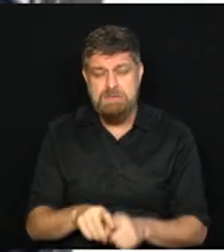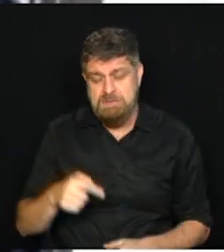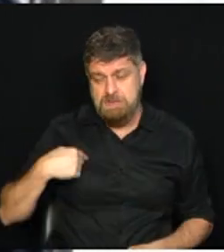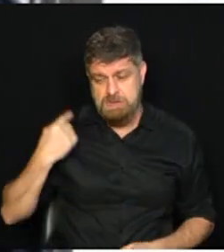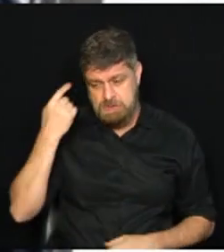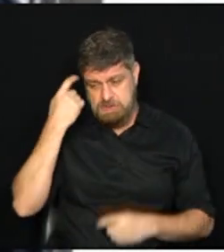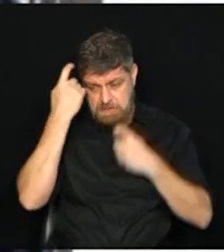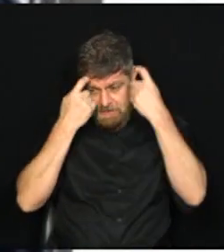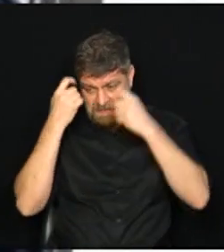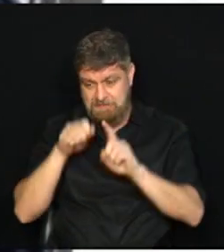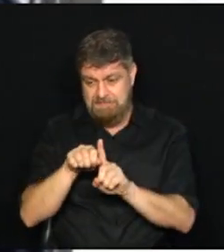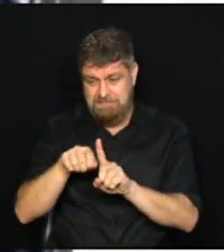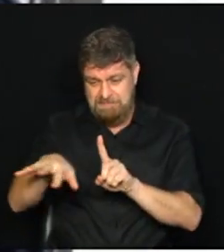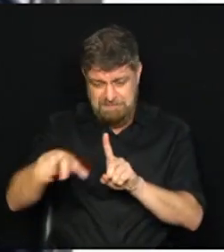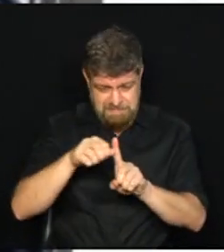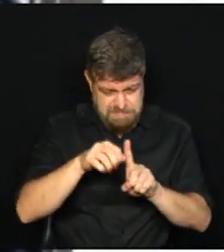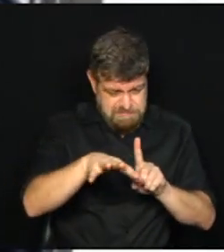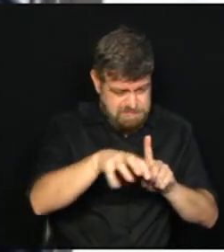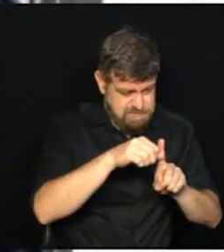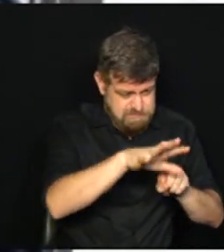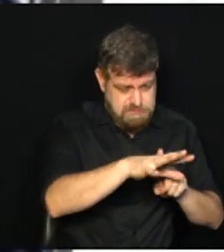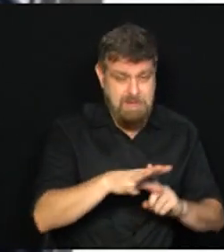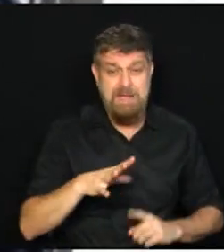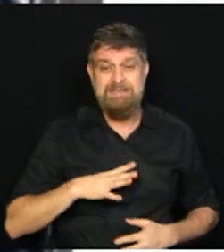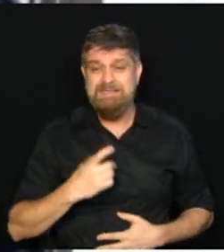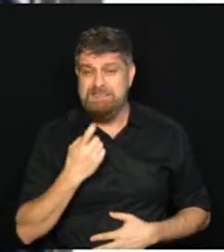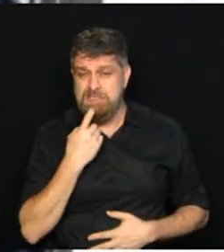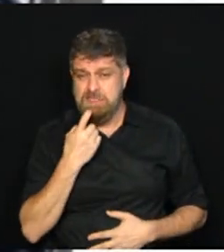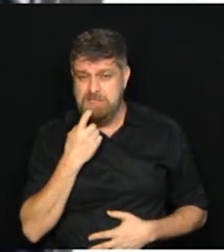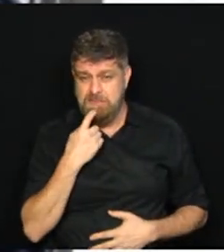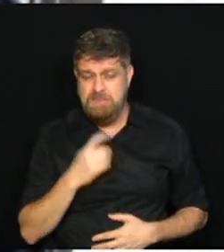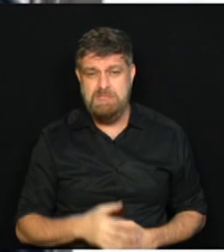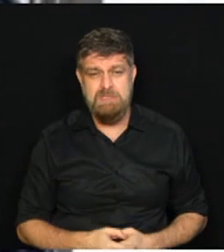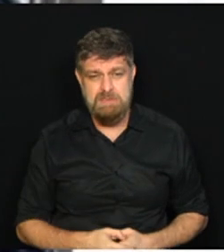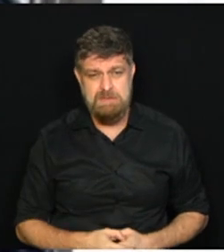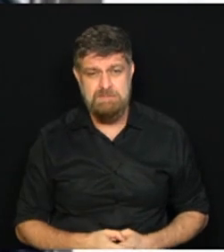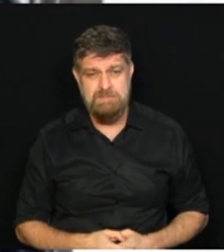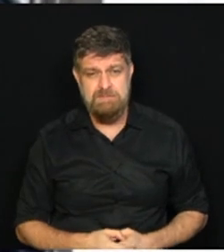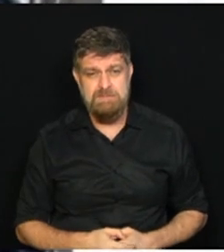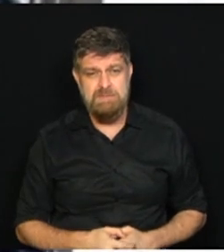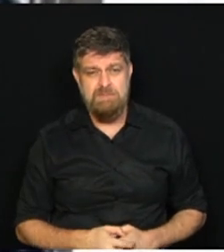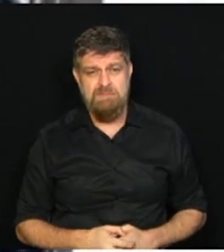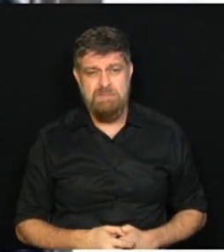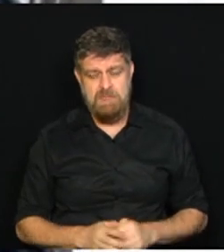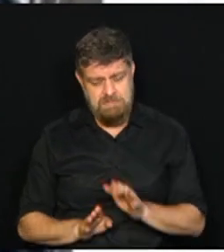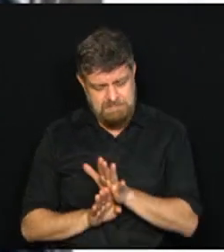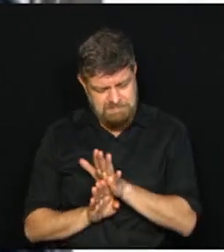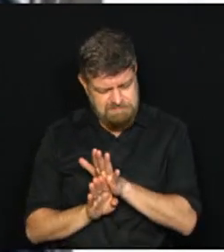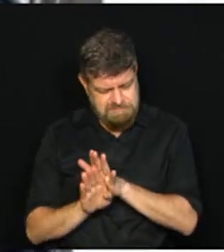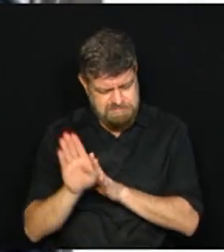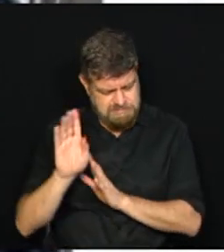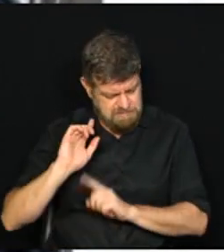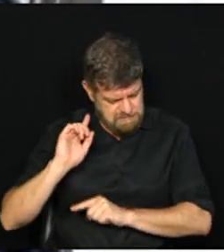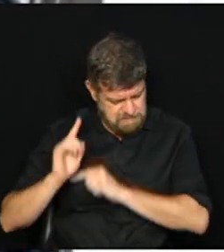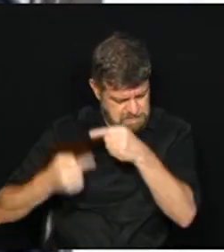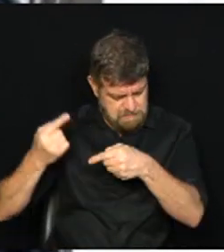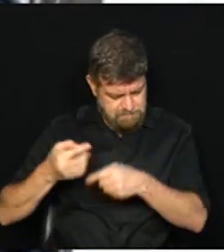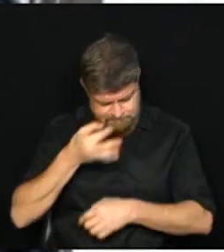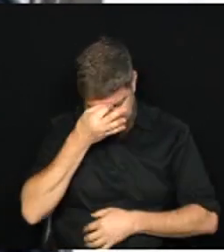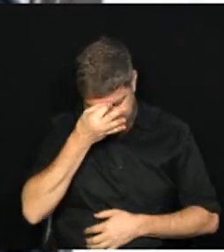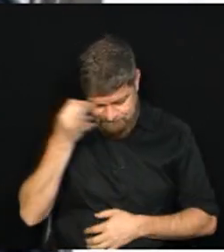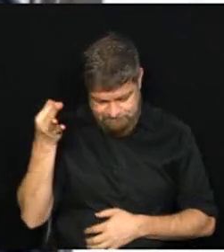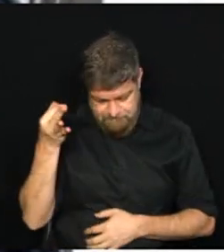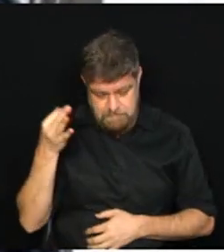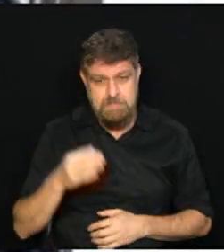de contágio, faz de Campinas uma cidade de sucesso. E eu acho